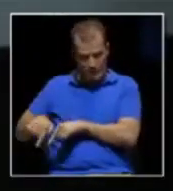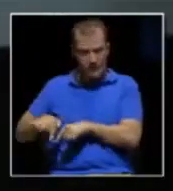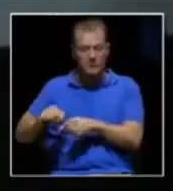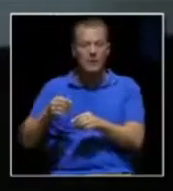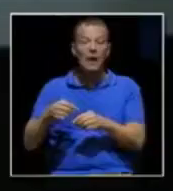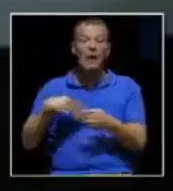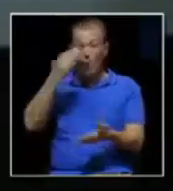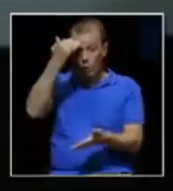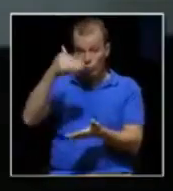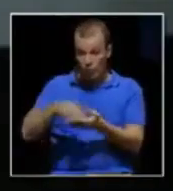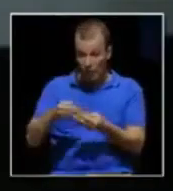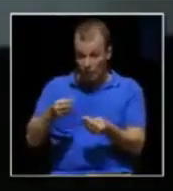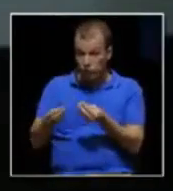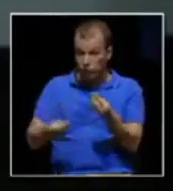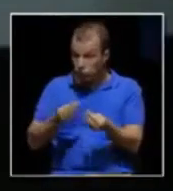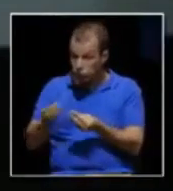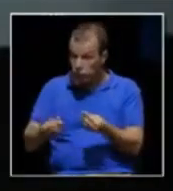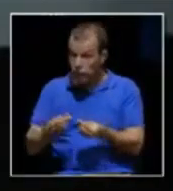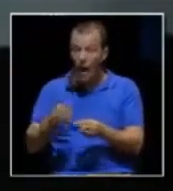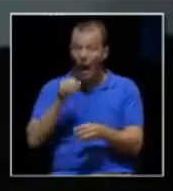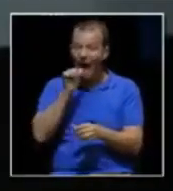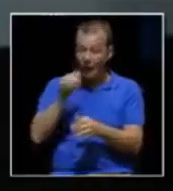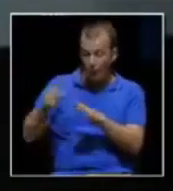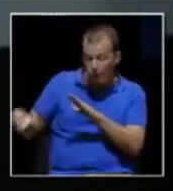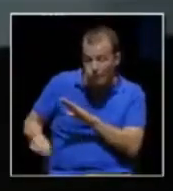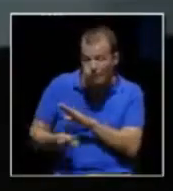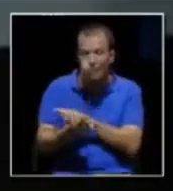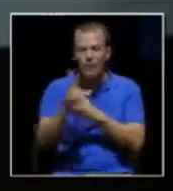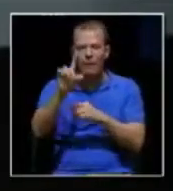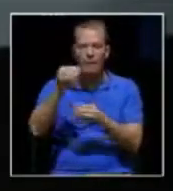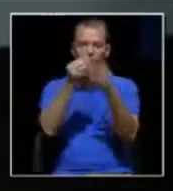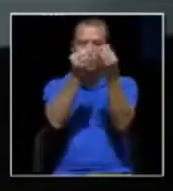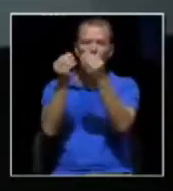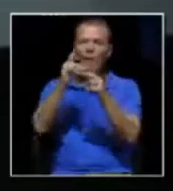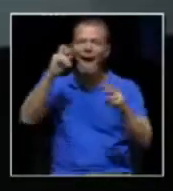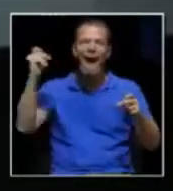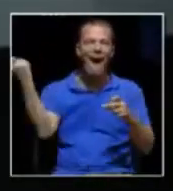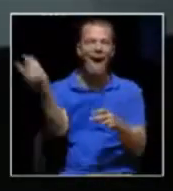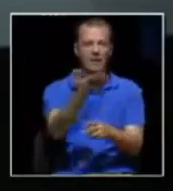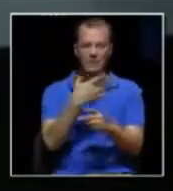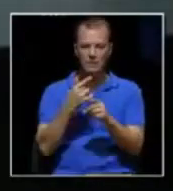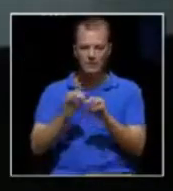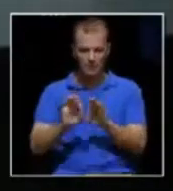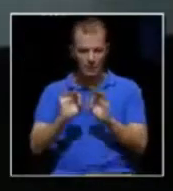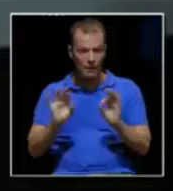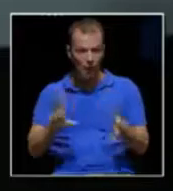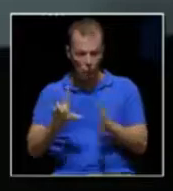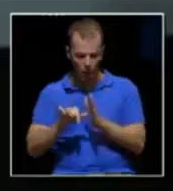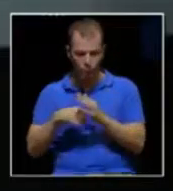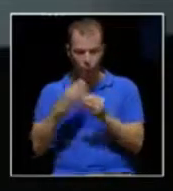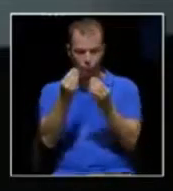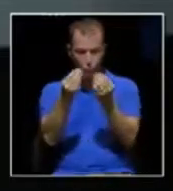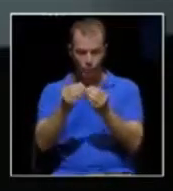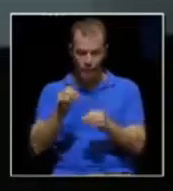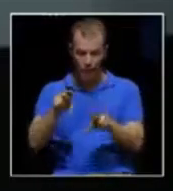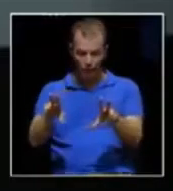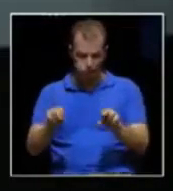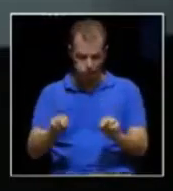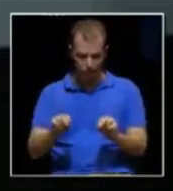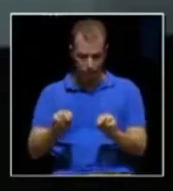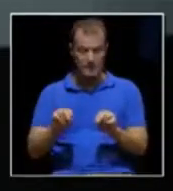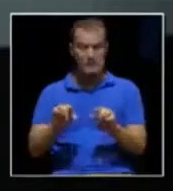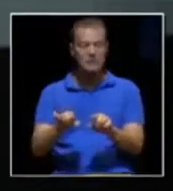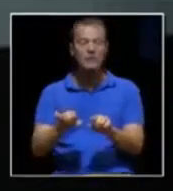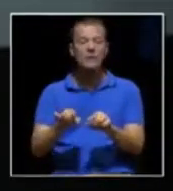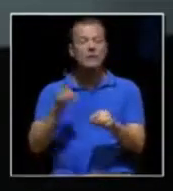das análises aos solos, às águas subterrâneas e à qualidade do ar, assim como o respectivo projeto de descontaminação.